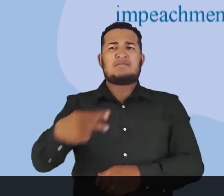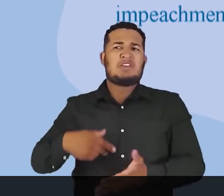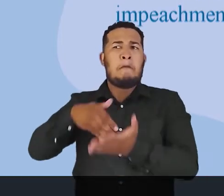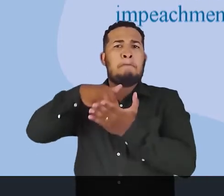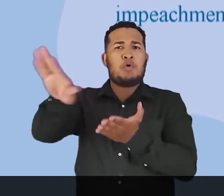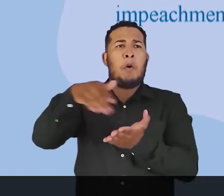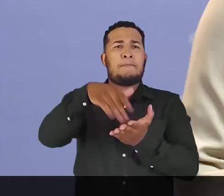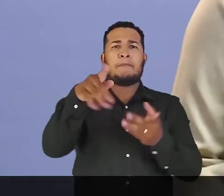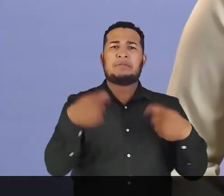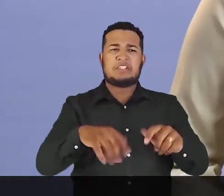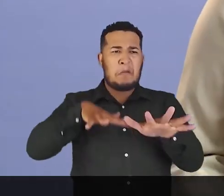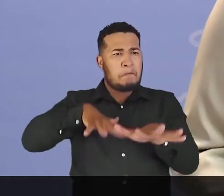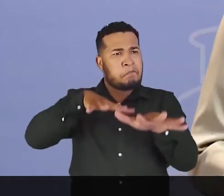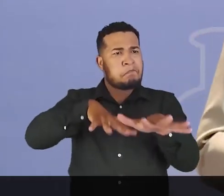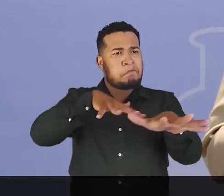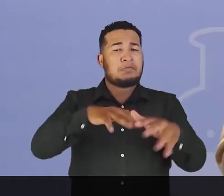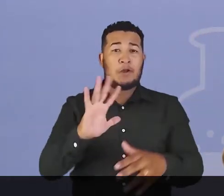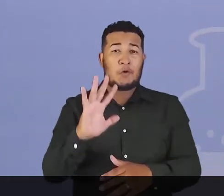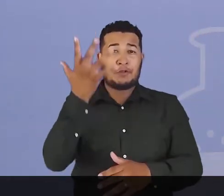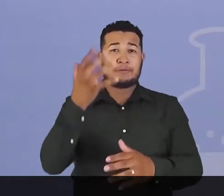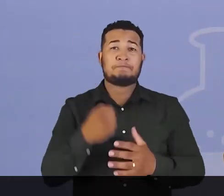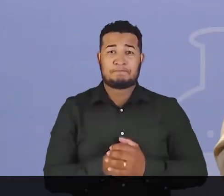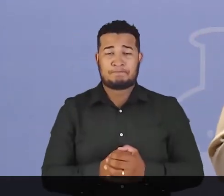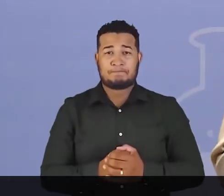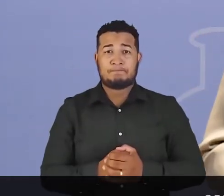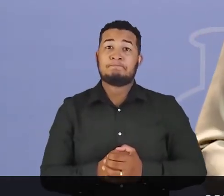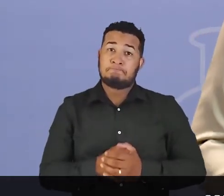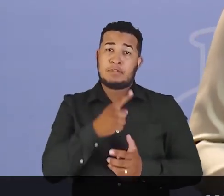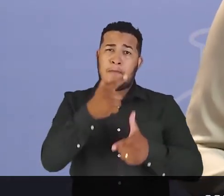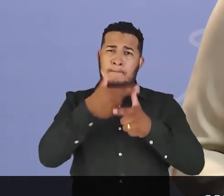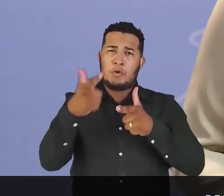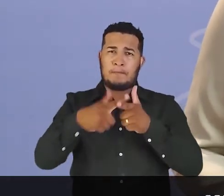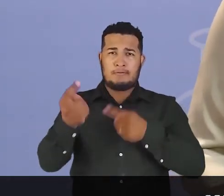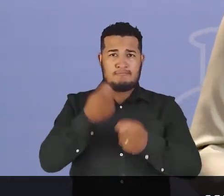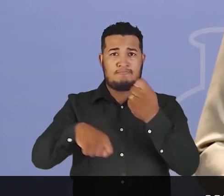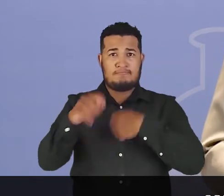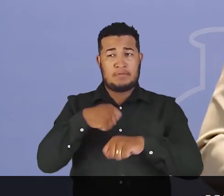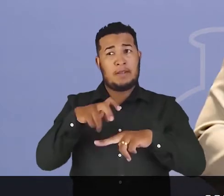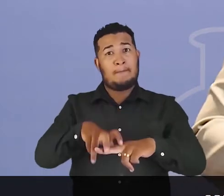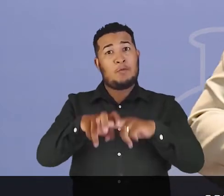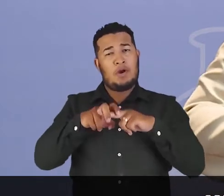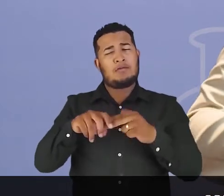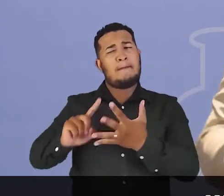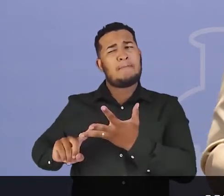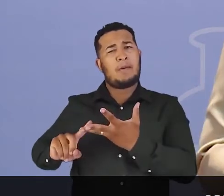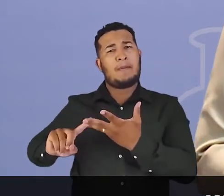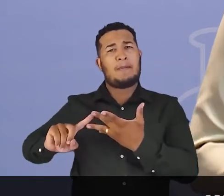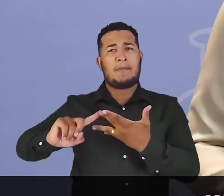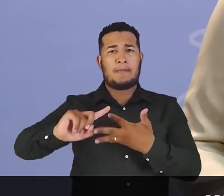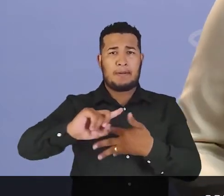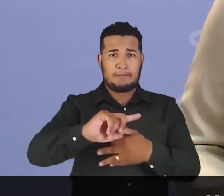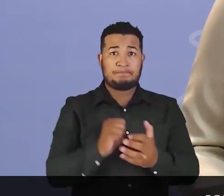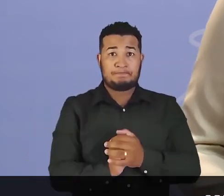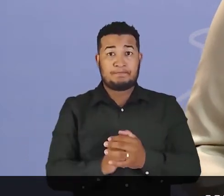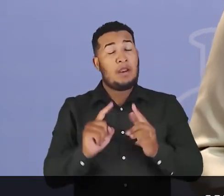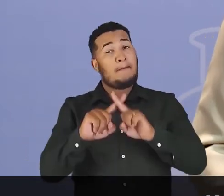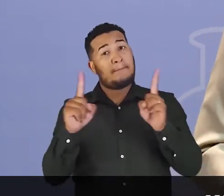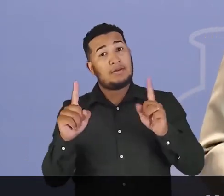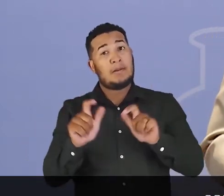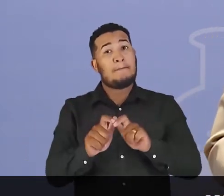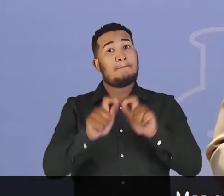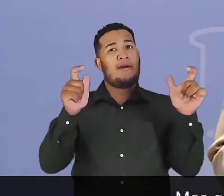do presidente. Então, pessoal, veja bem, esses problemas econômicos, eles têm causas diversas,